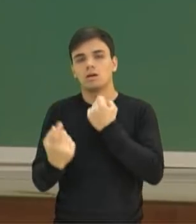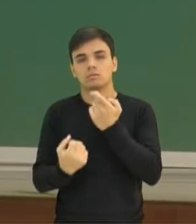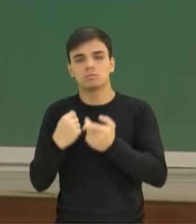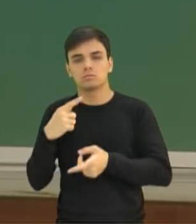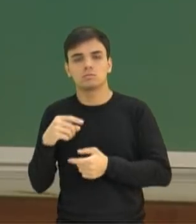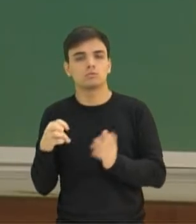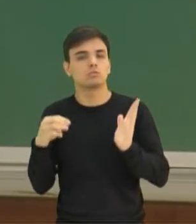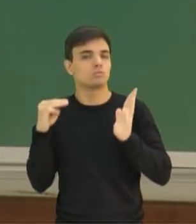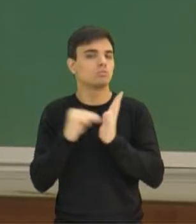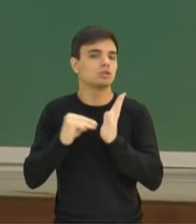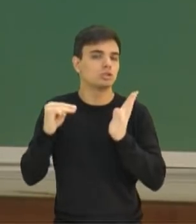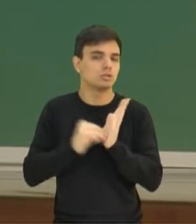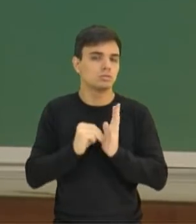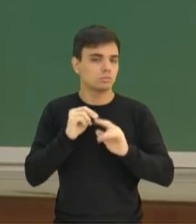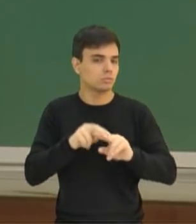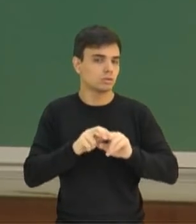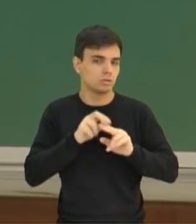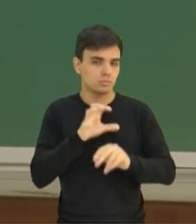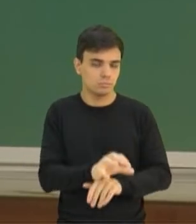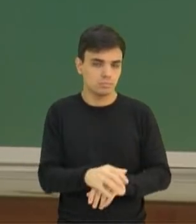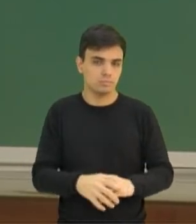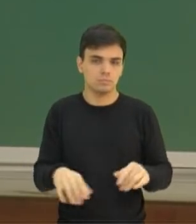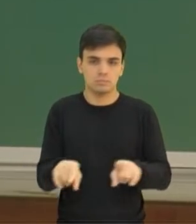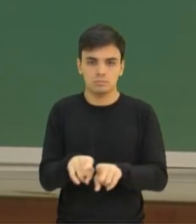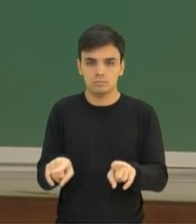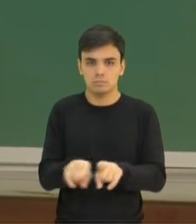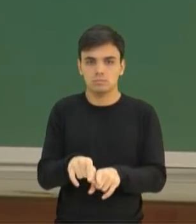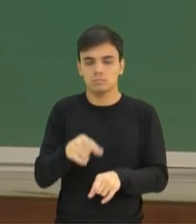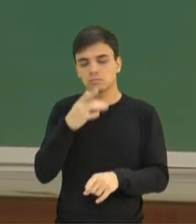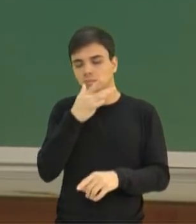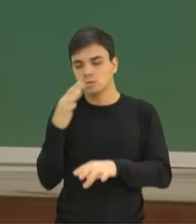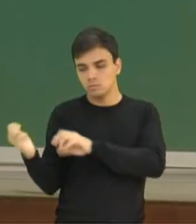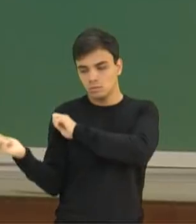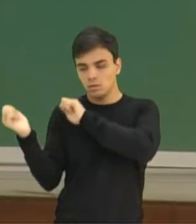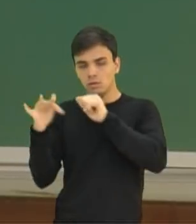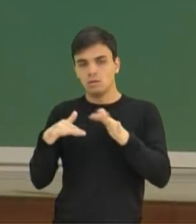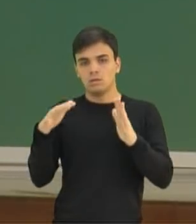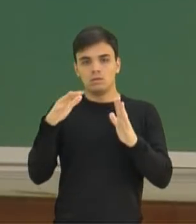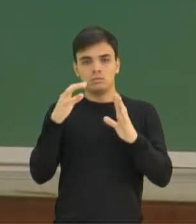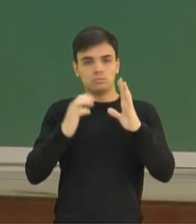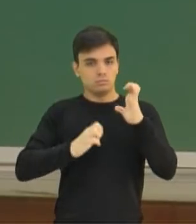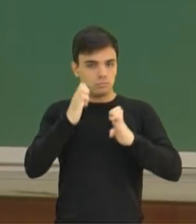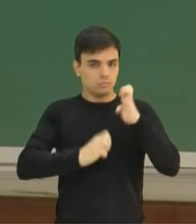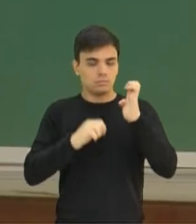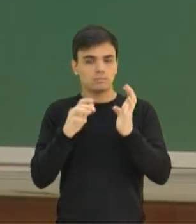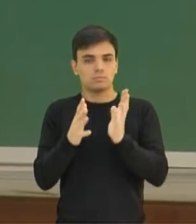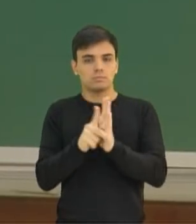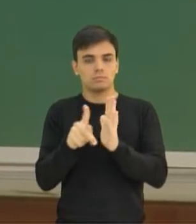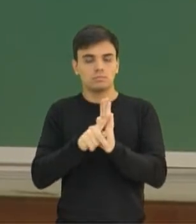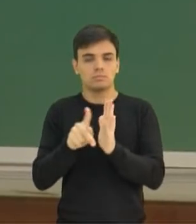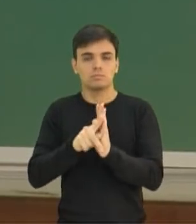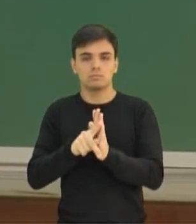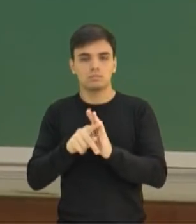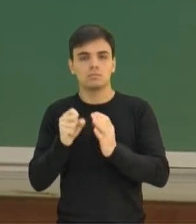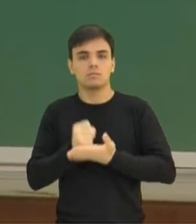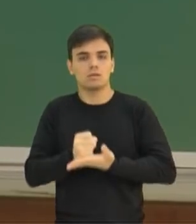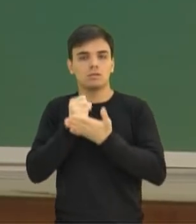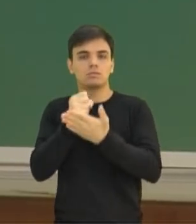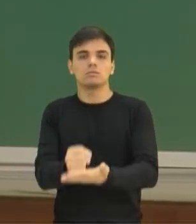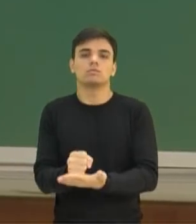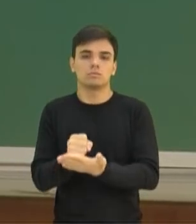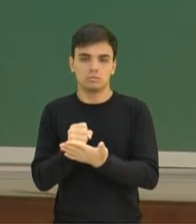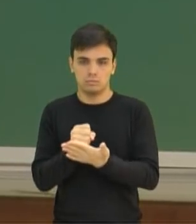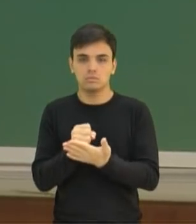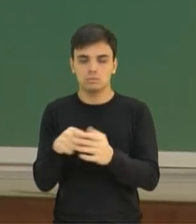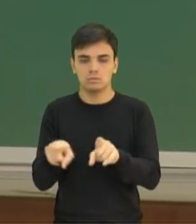isso, né? A atração de indústrias para aquela área, e aí acaba favorecendo o desenvolvimento e